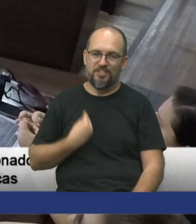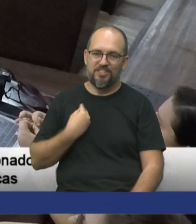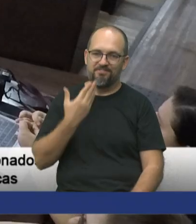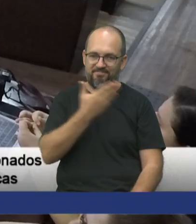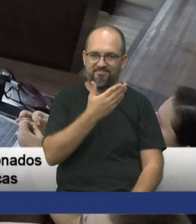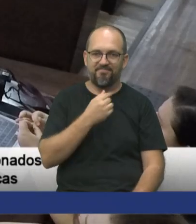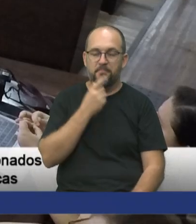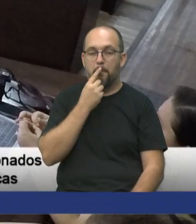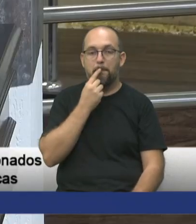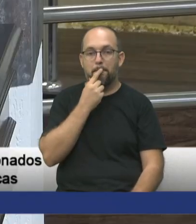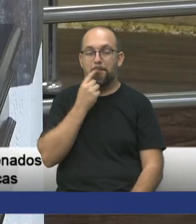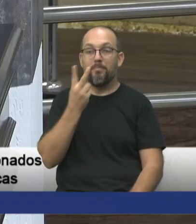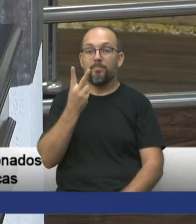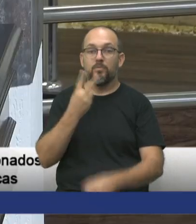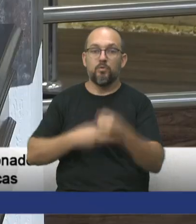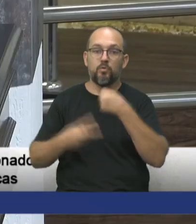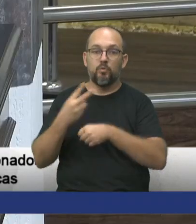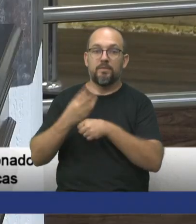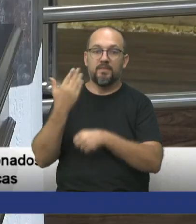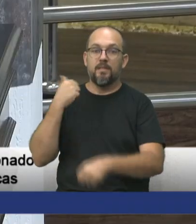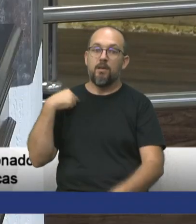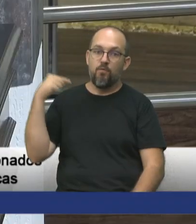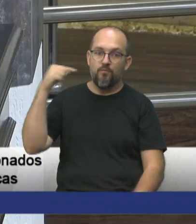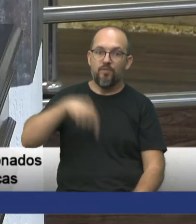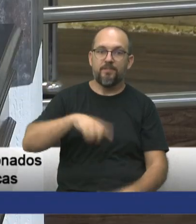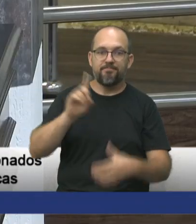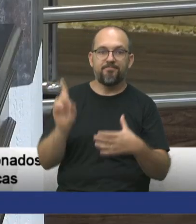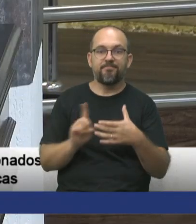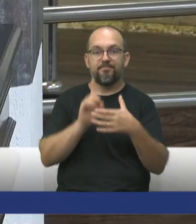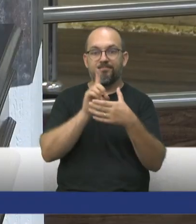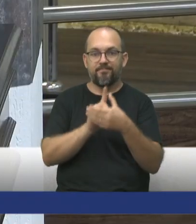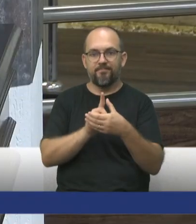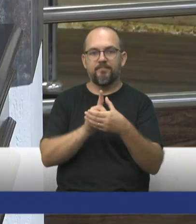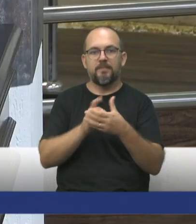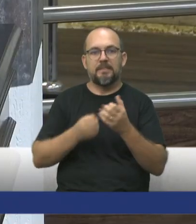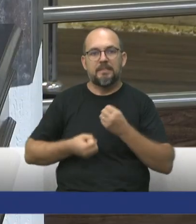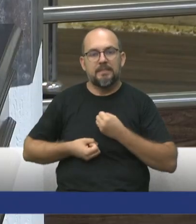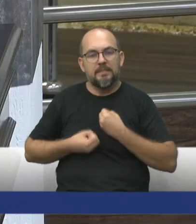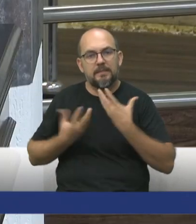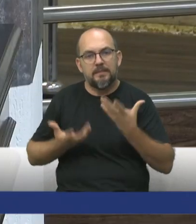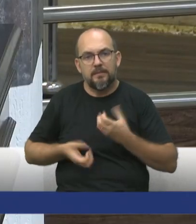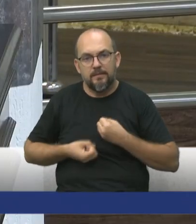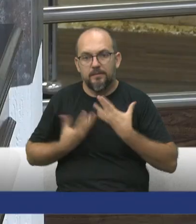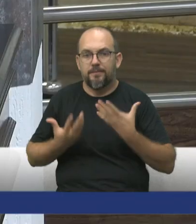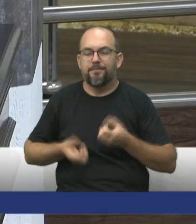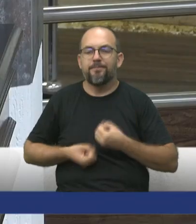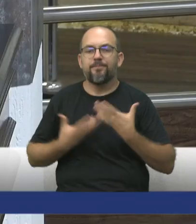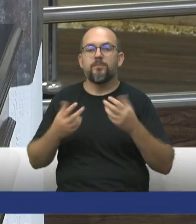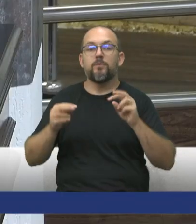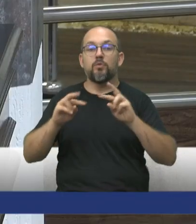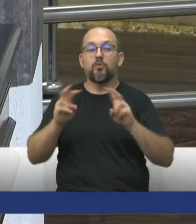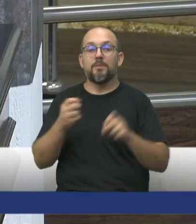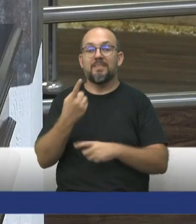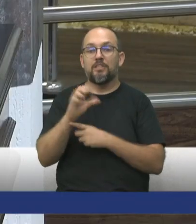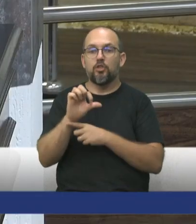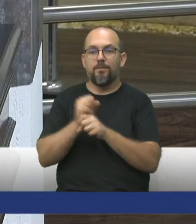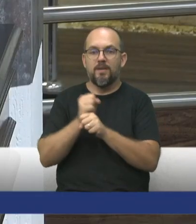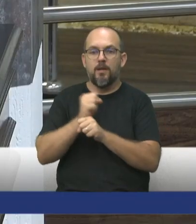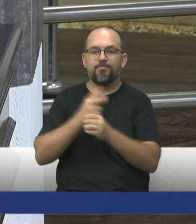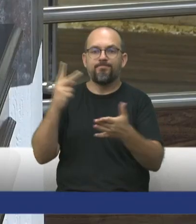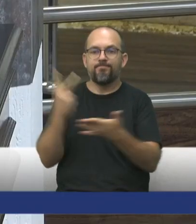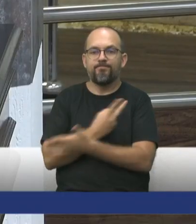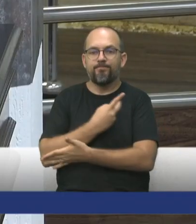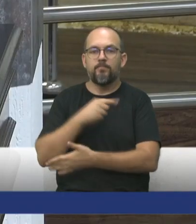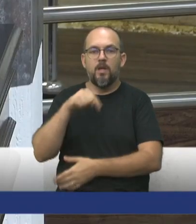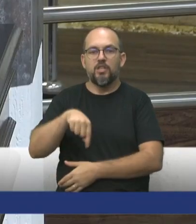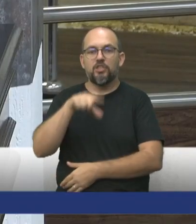Há 2 anos atrás eu estive nessa tribuna fazendo um desabafo sobre 19 anos do que eu passei no município